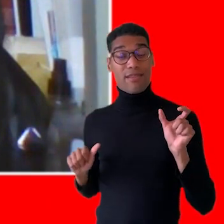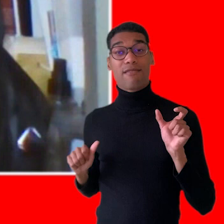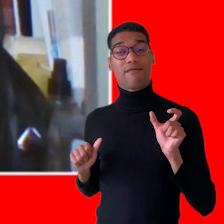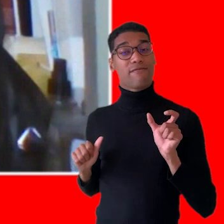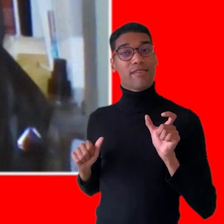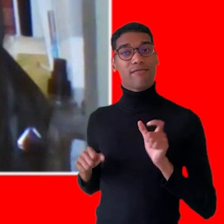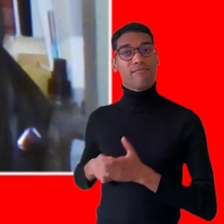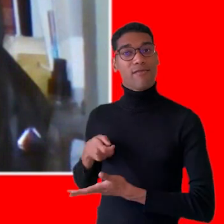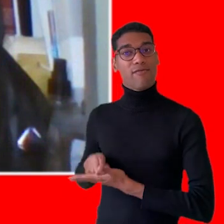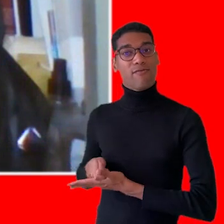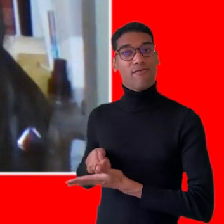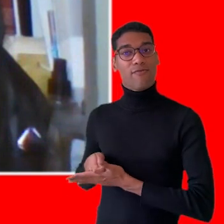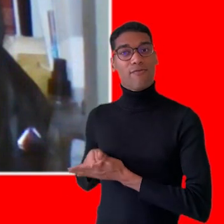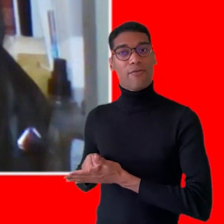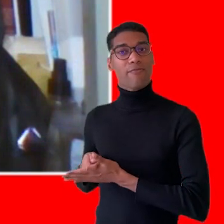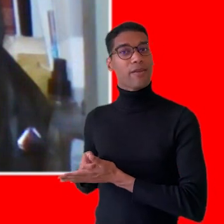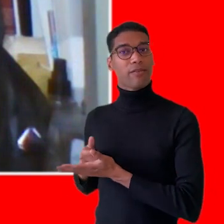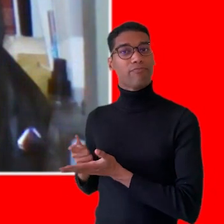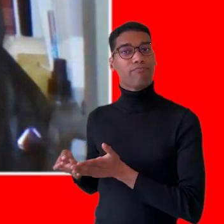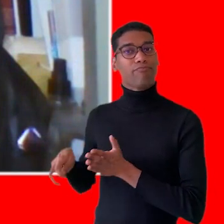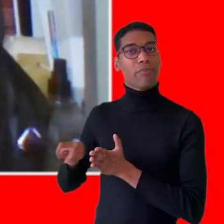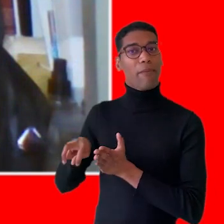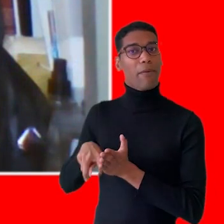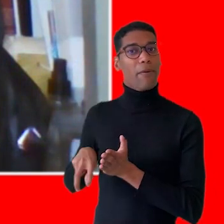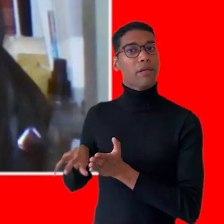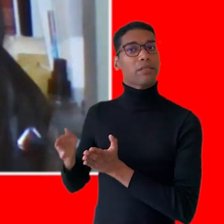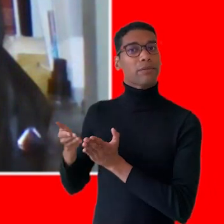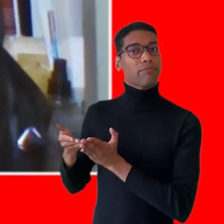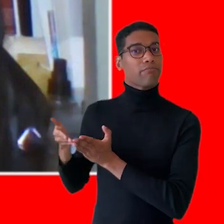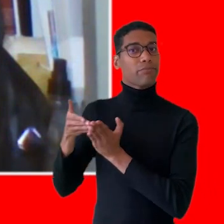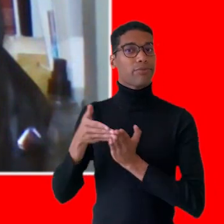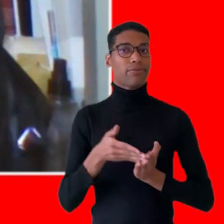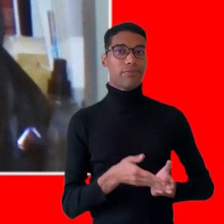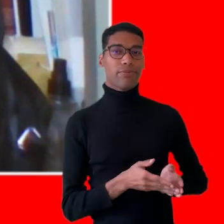de um outro lugar, de um outro continente,